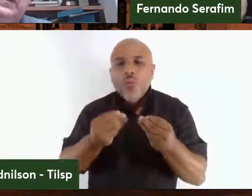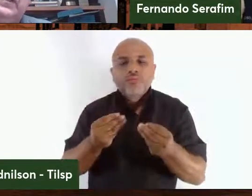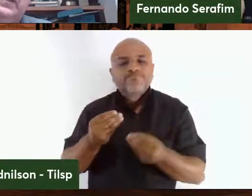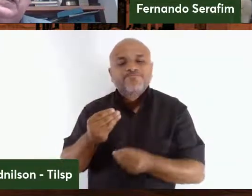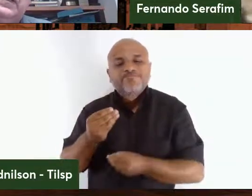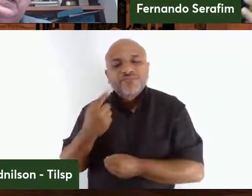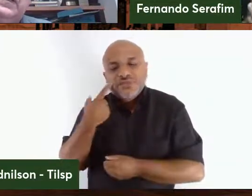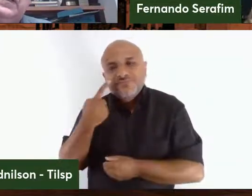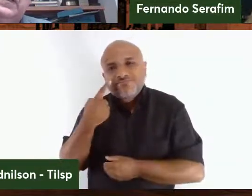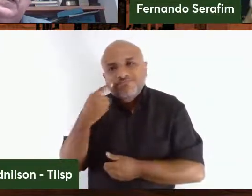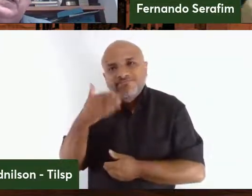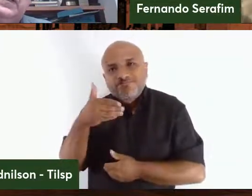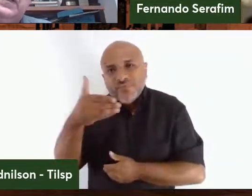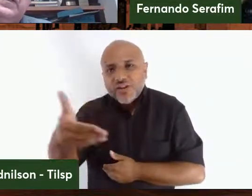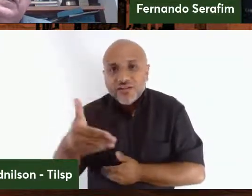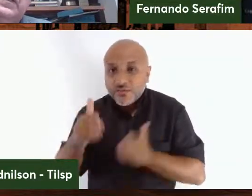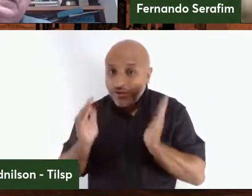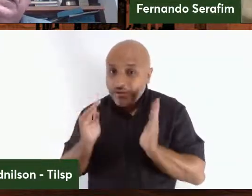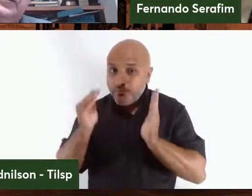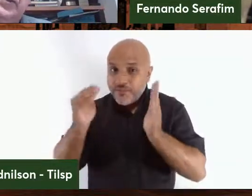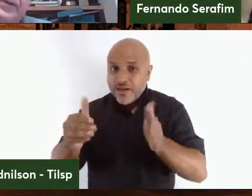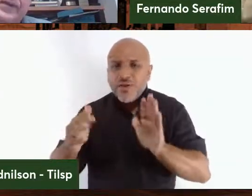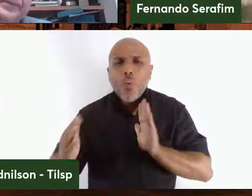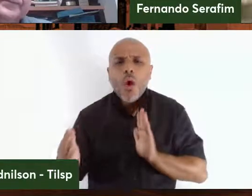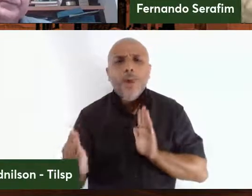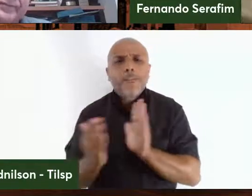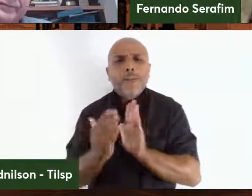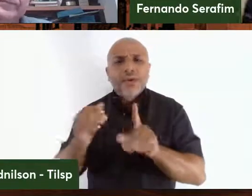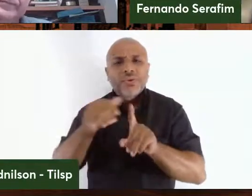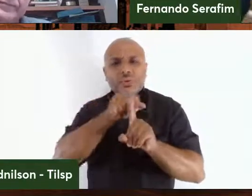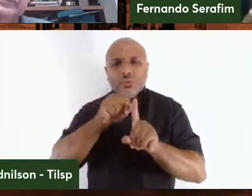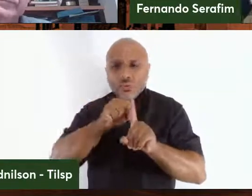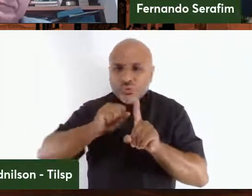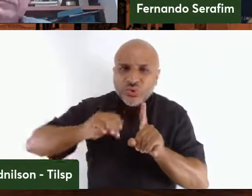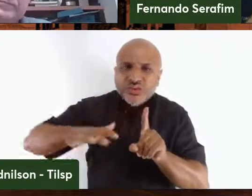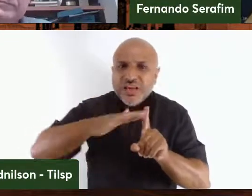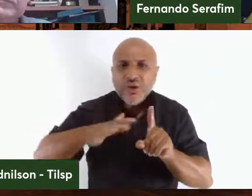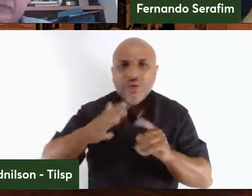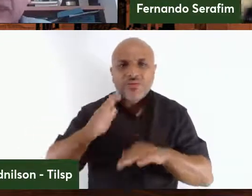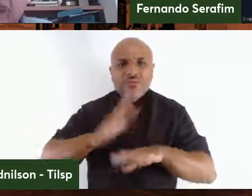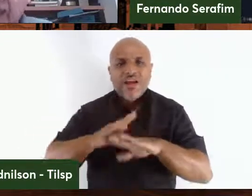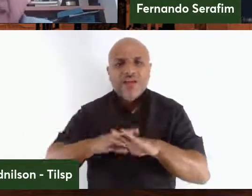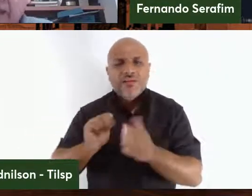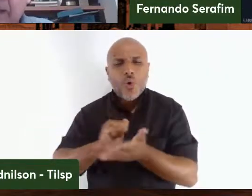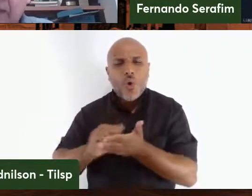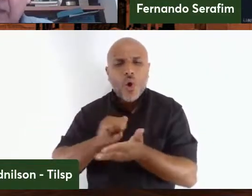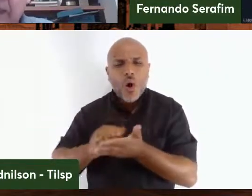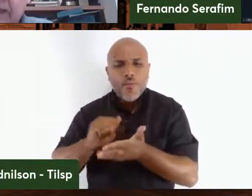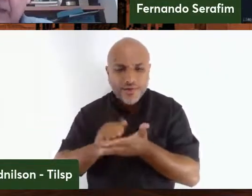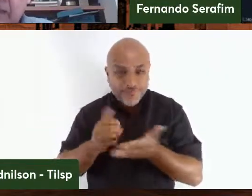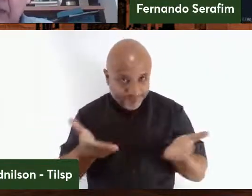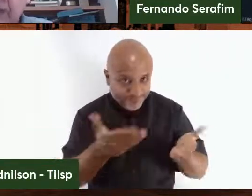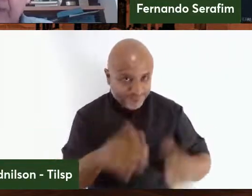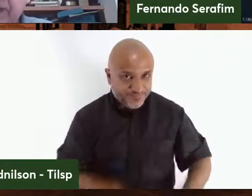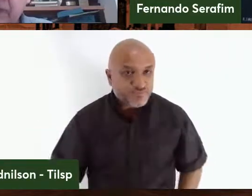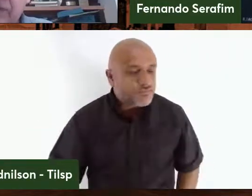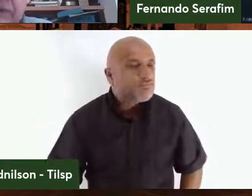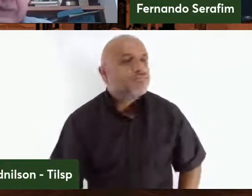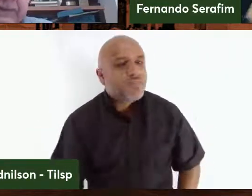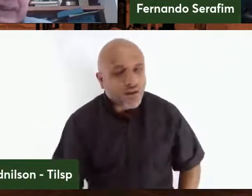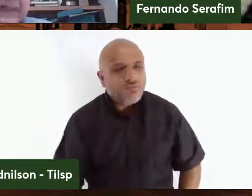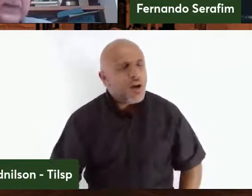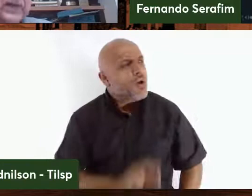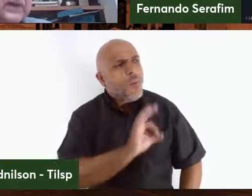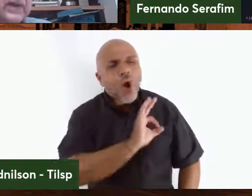expectativa, então, Milton, em relação especificamente ao impacto social dessa obra? Então, essa é uma ótima